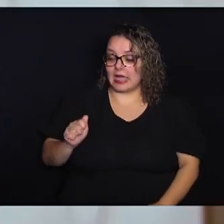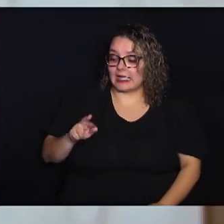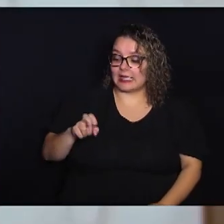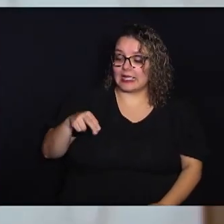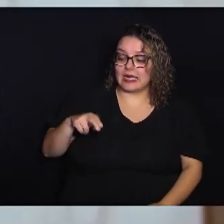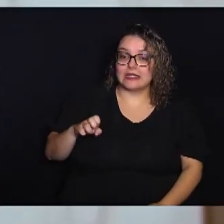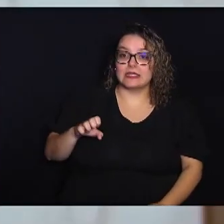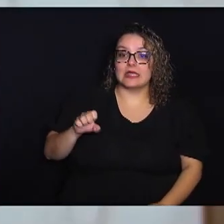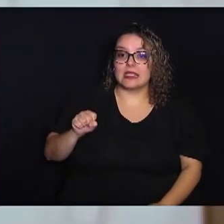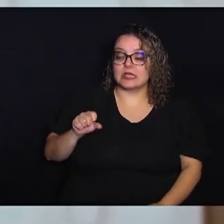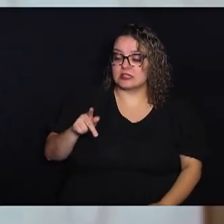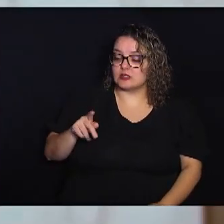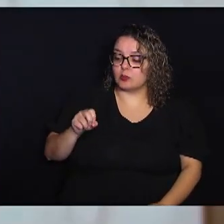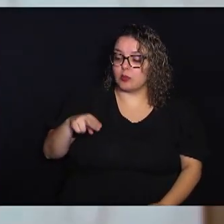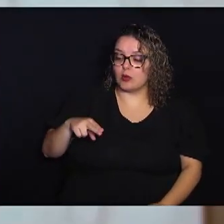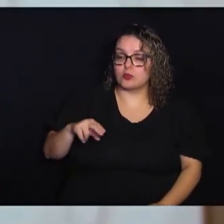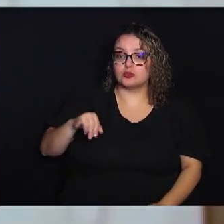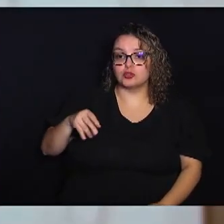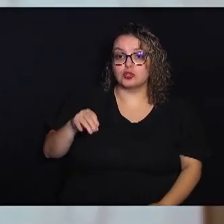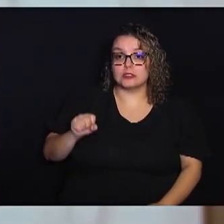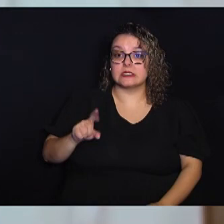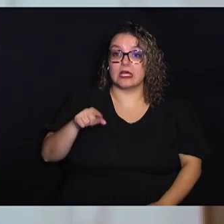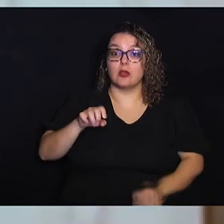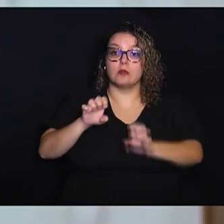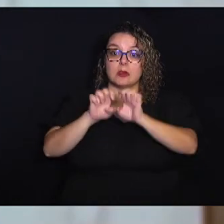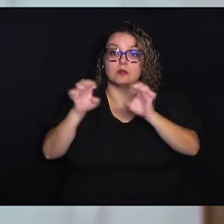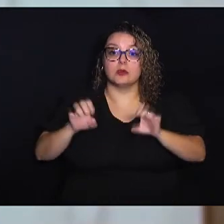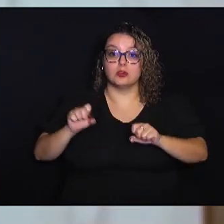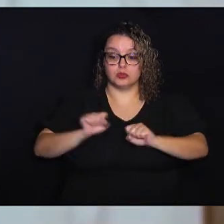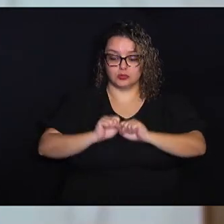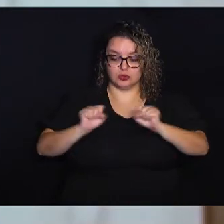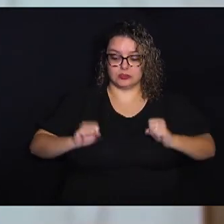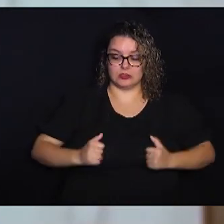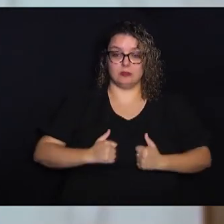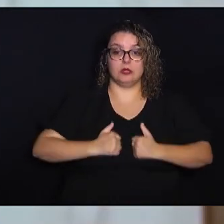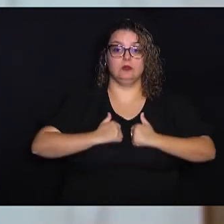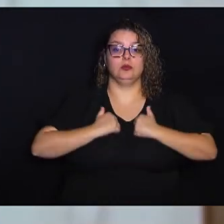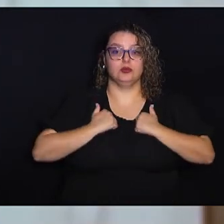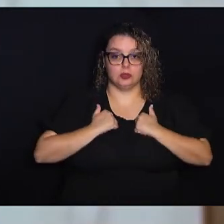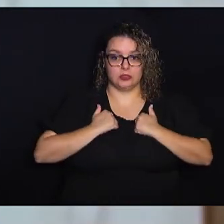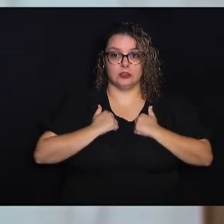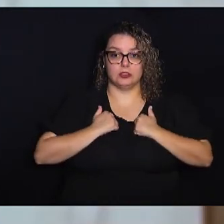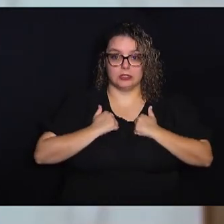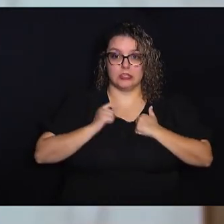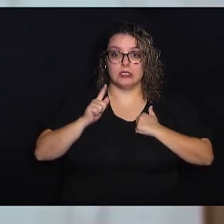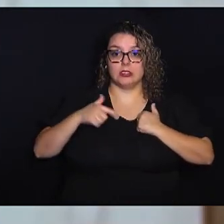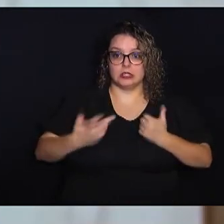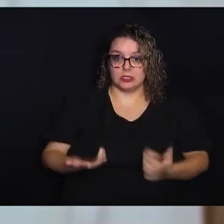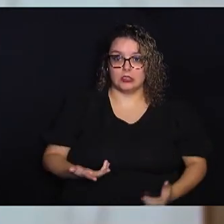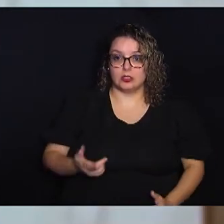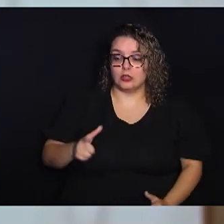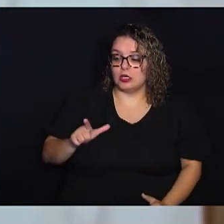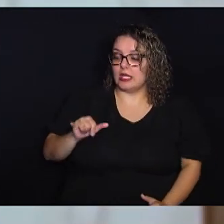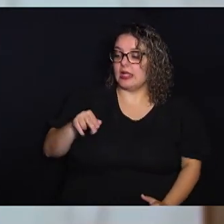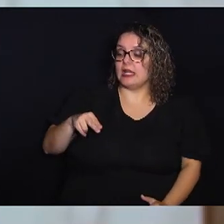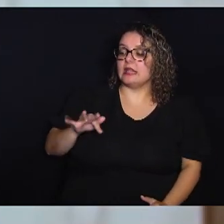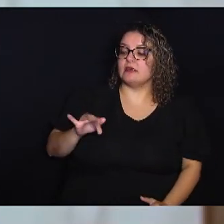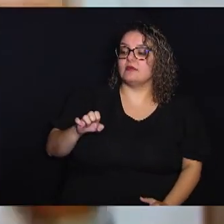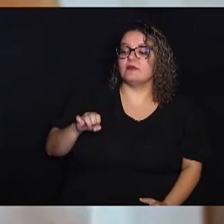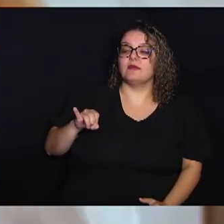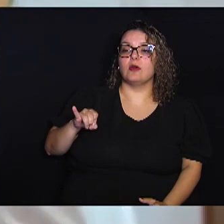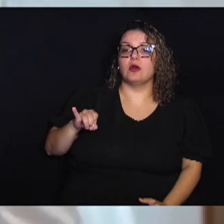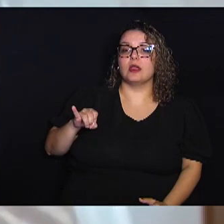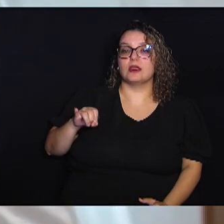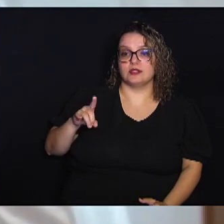esponjosa, ela é uma estrutura do nosso sistema imunológico, né? Que é o que a gente chama do sistema linfóide.